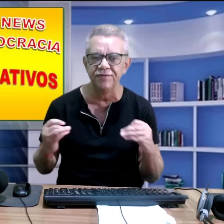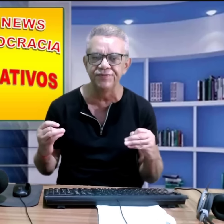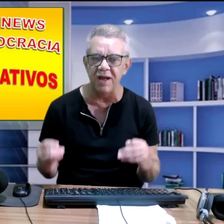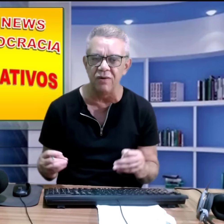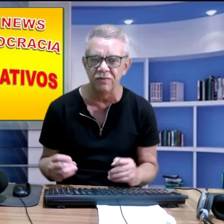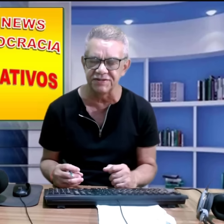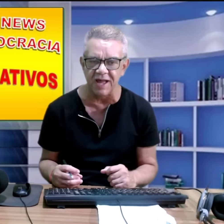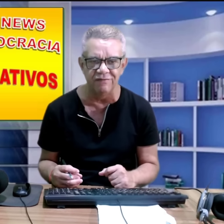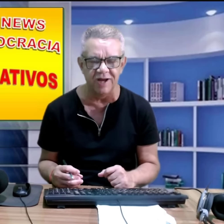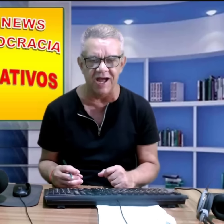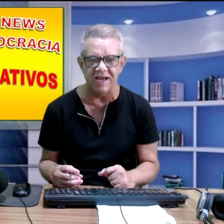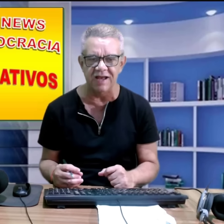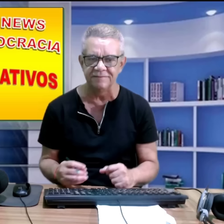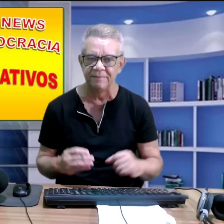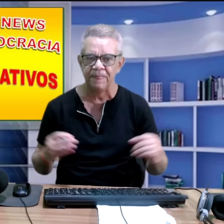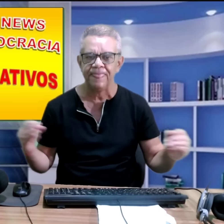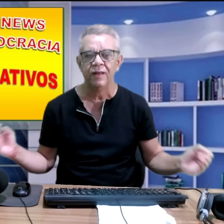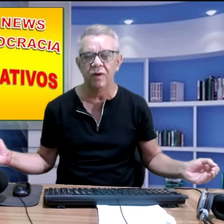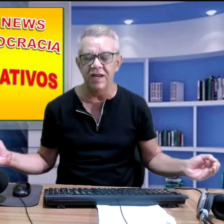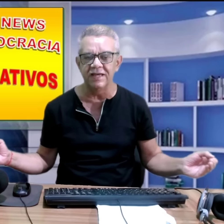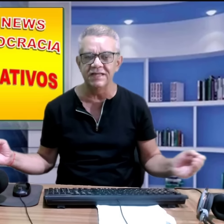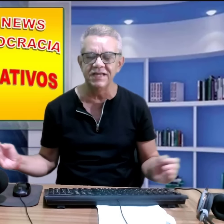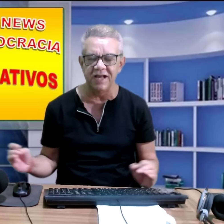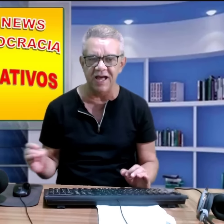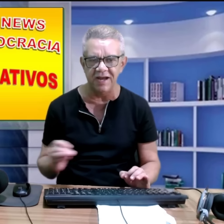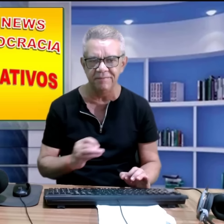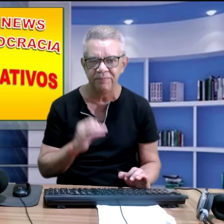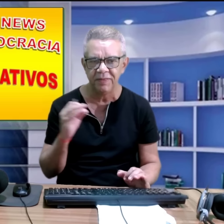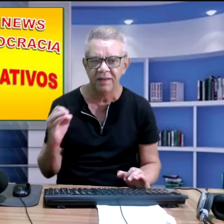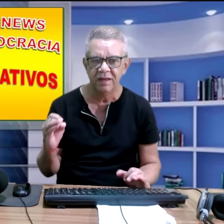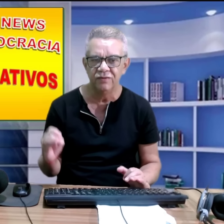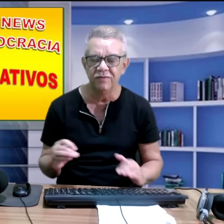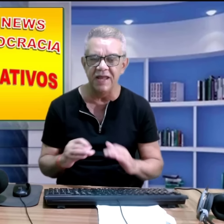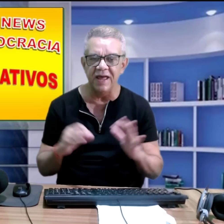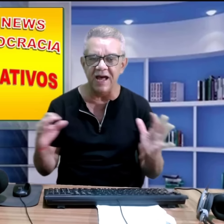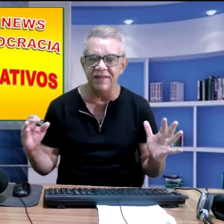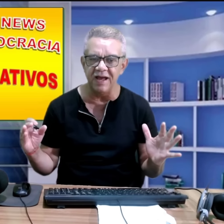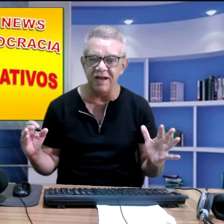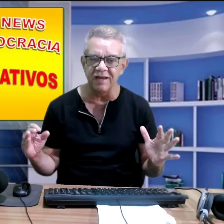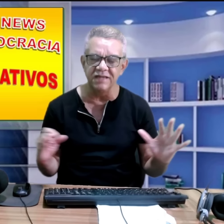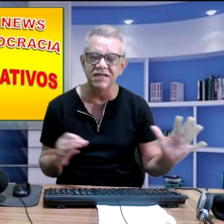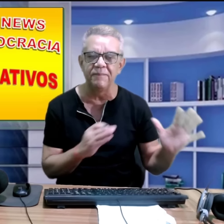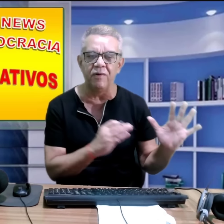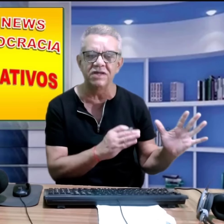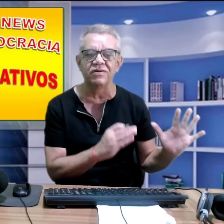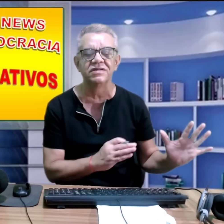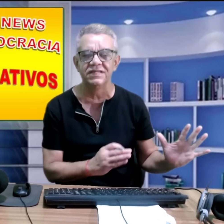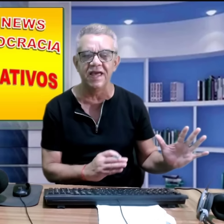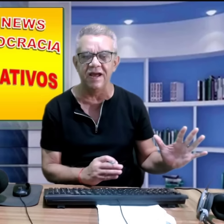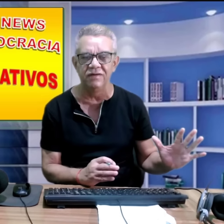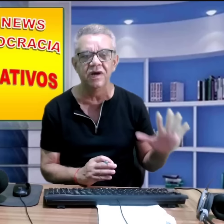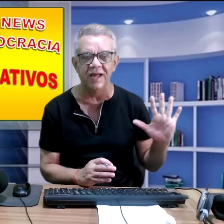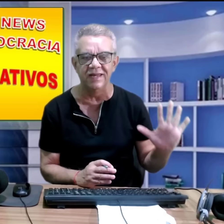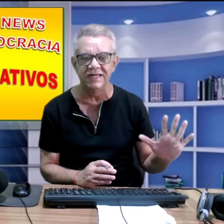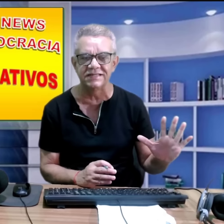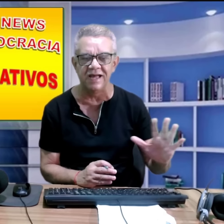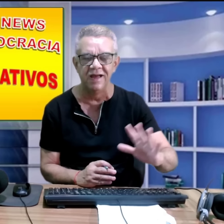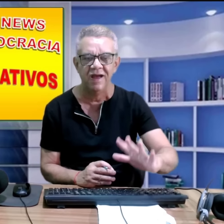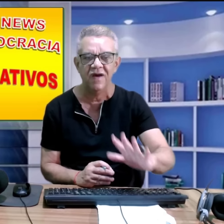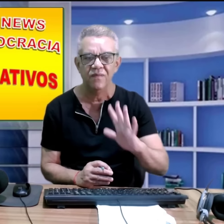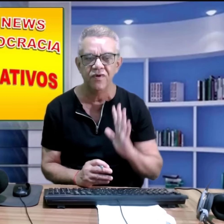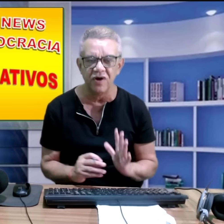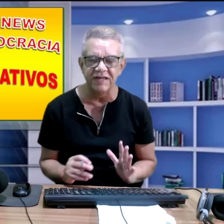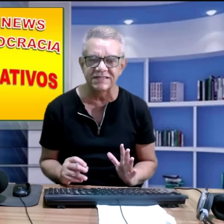descascando o tal Gustavo Gaia. Olha que esse cara não é nada que a gente possa considerar um